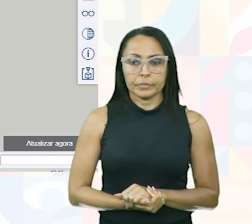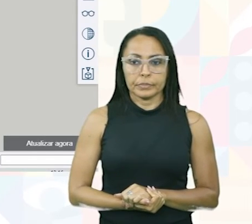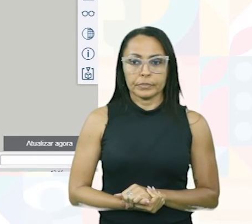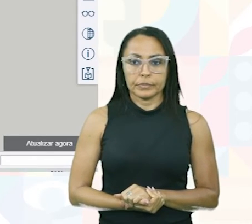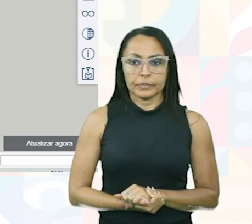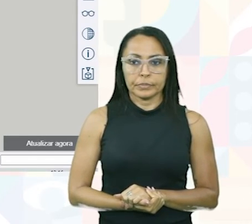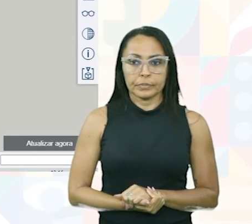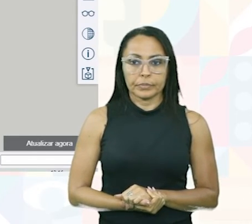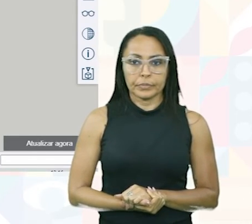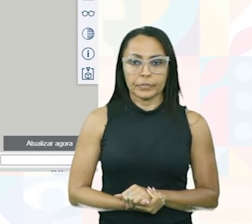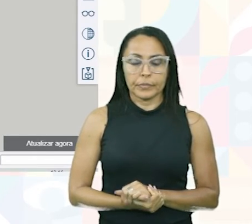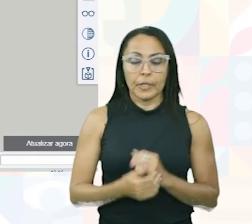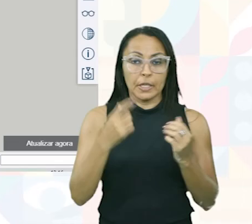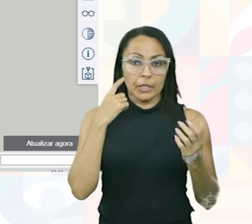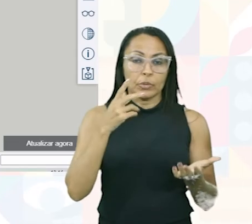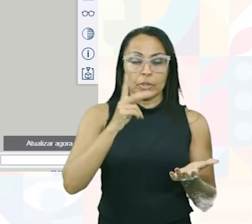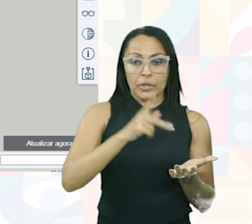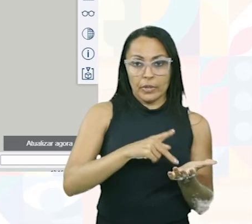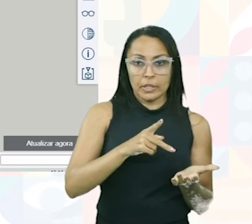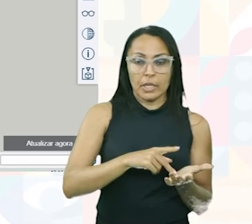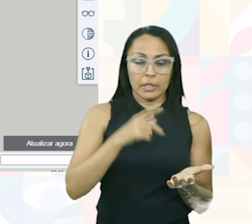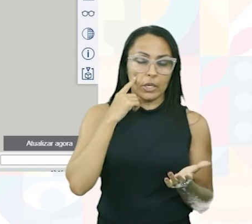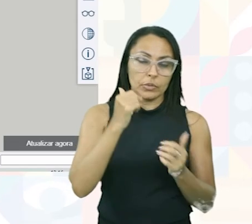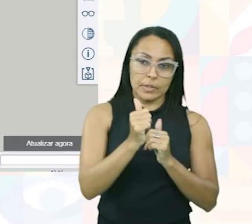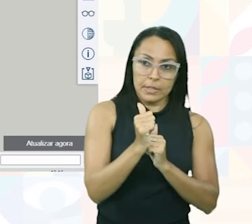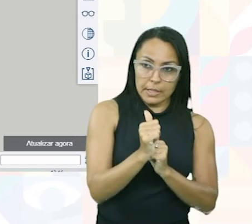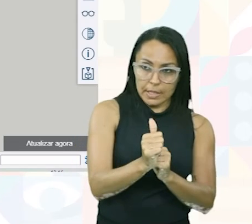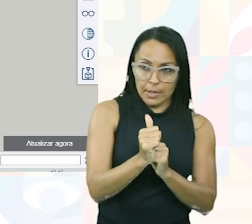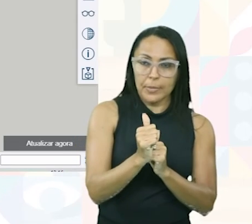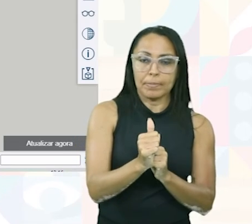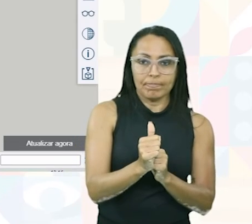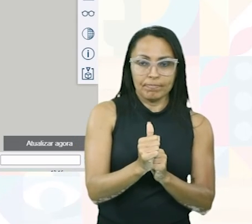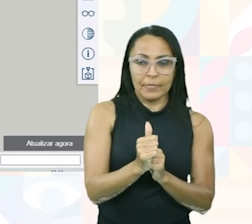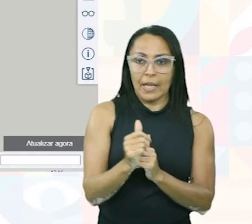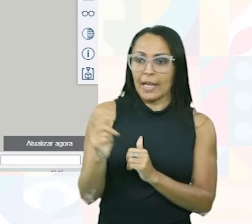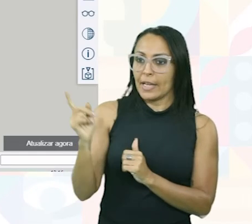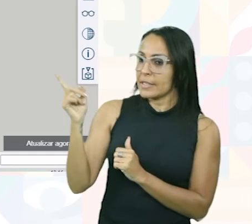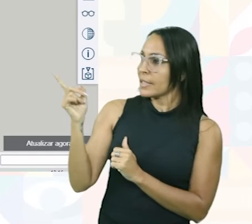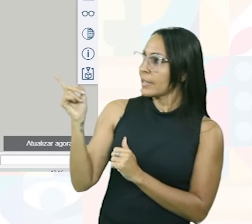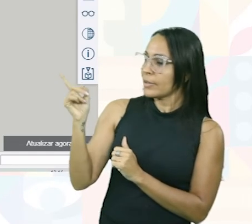Ou, na verdade, a ferramenta é a ferramenta Siga-me. Essa ferramenta aqui, ó.